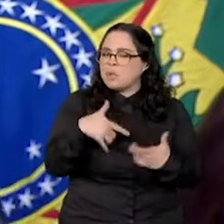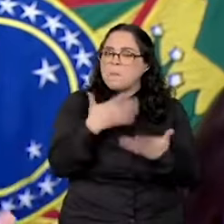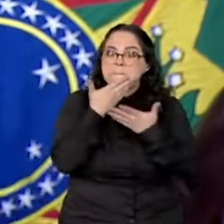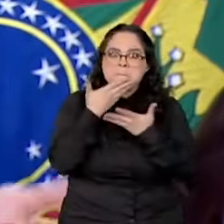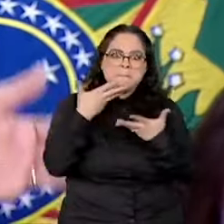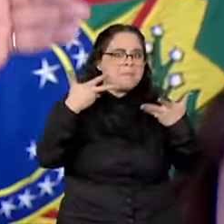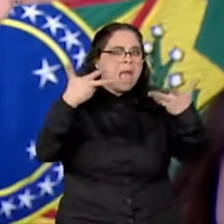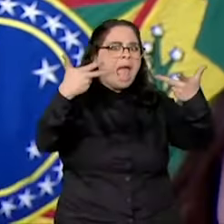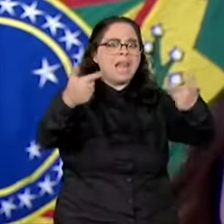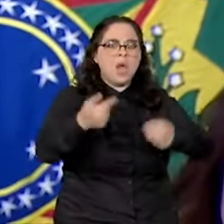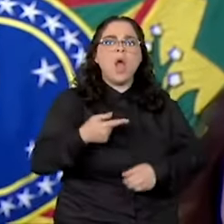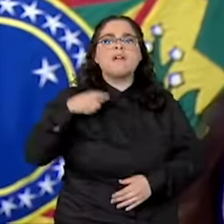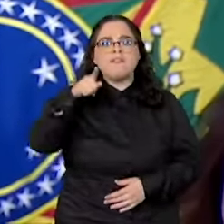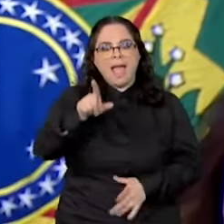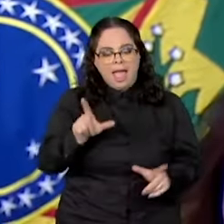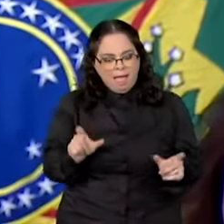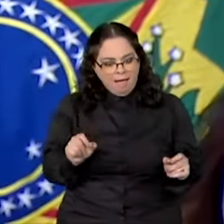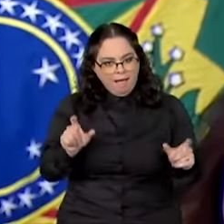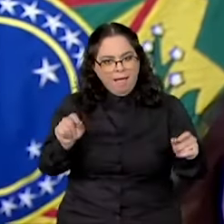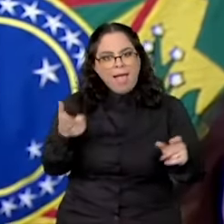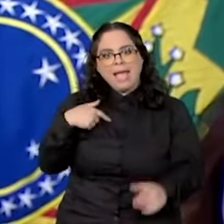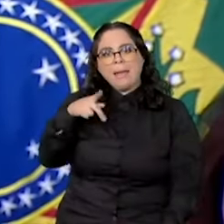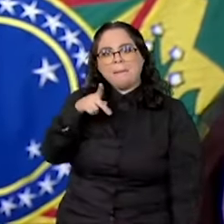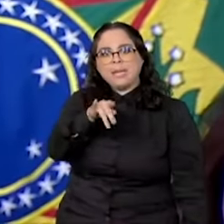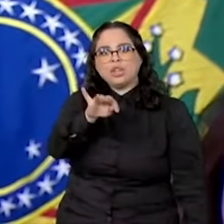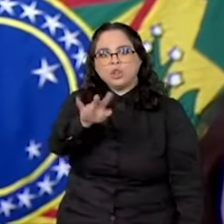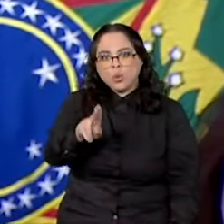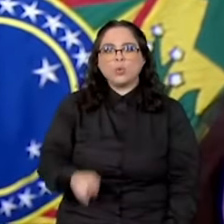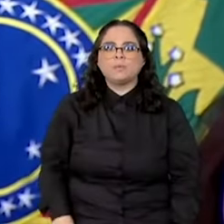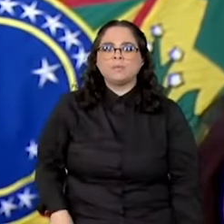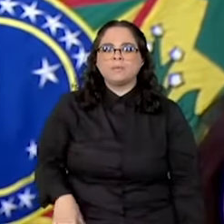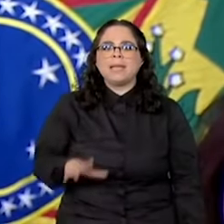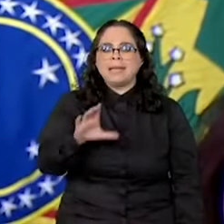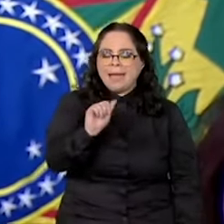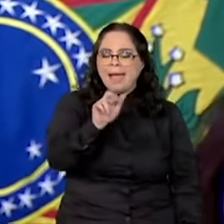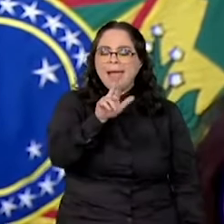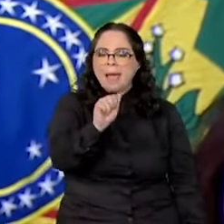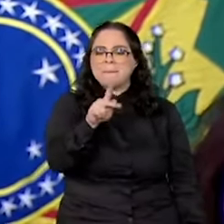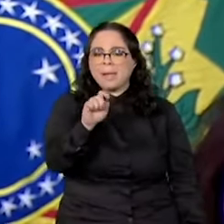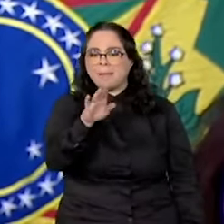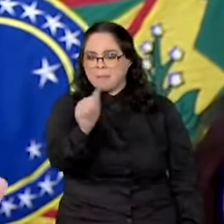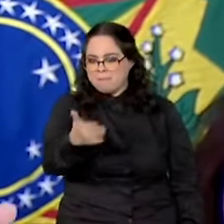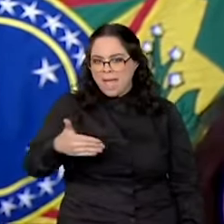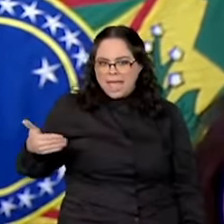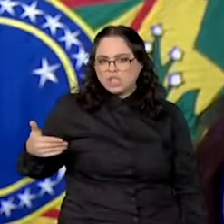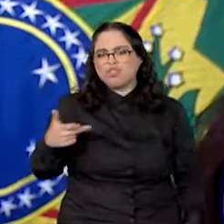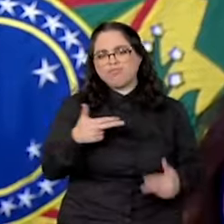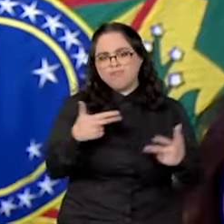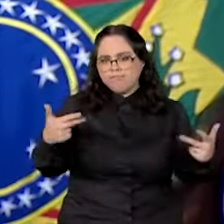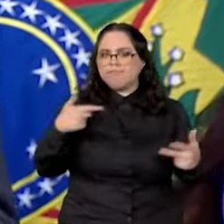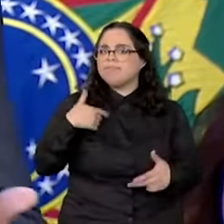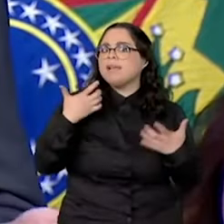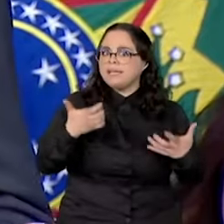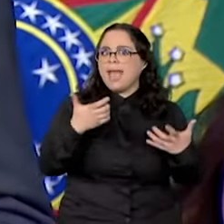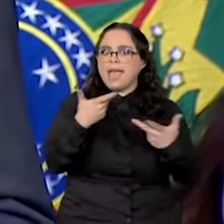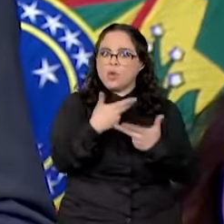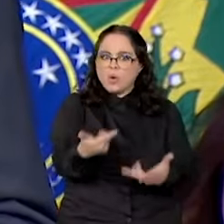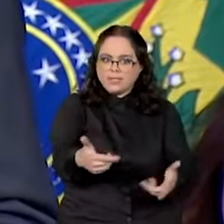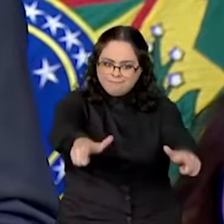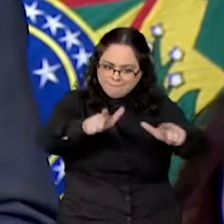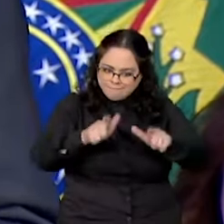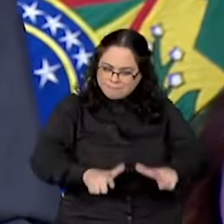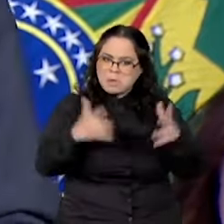Quem é que não vai em Alagoas e não quer comer um pitu, um carapeba? Sabe, o pessoal quer comer as comidas